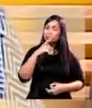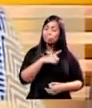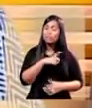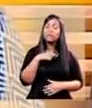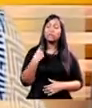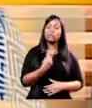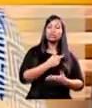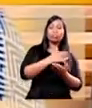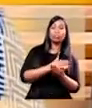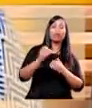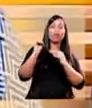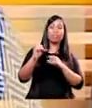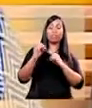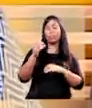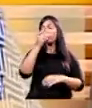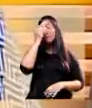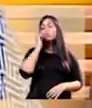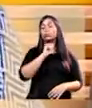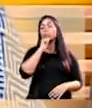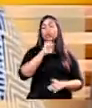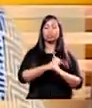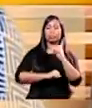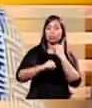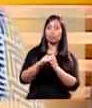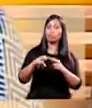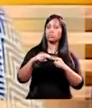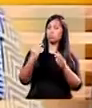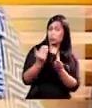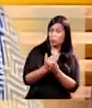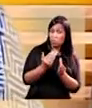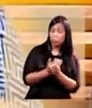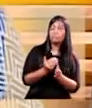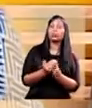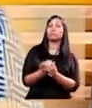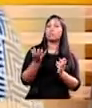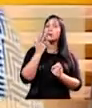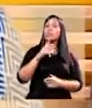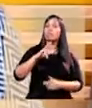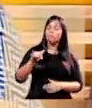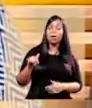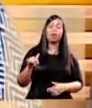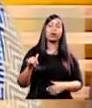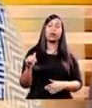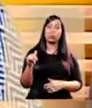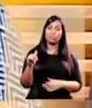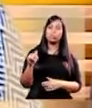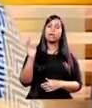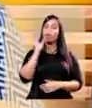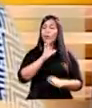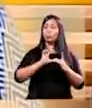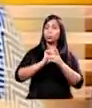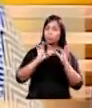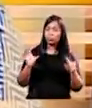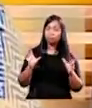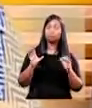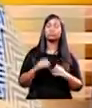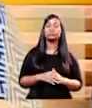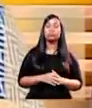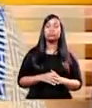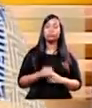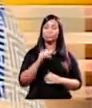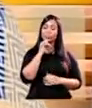já começamos a informar essa mãe social sobre esse processo, que possivelmente a criança será desligada brevemente, né?